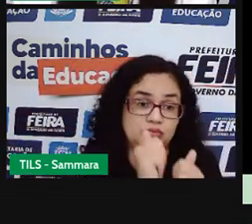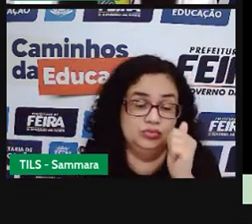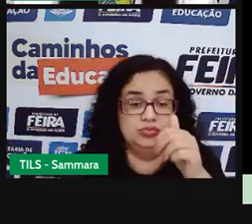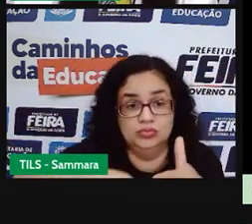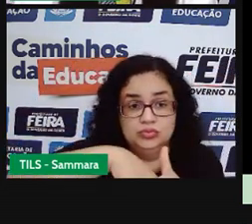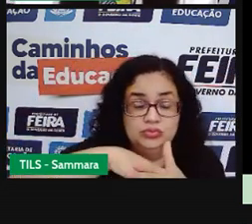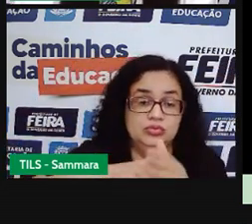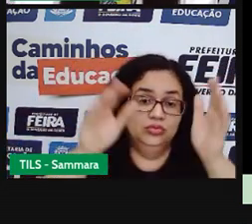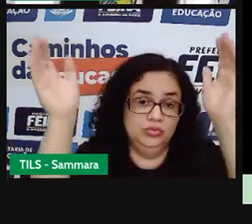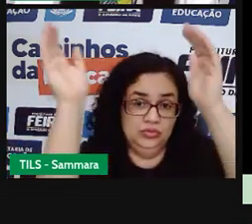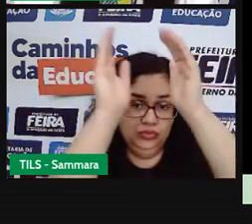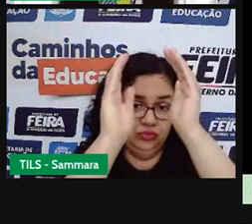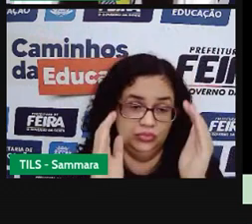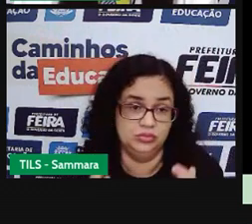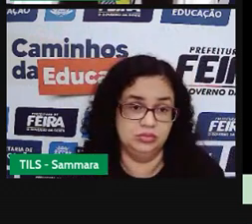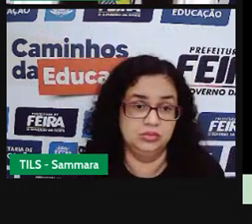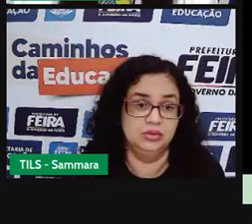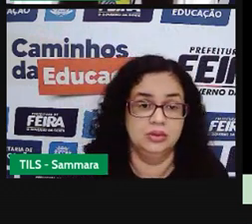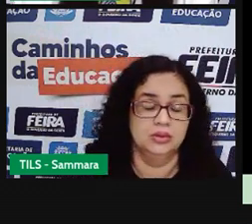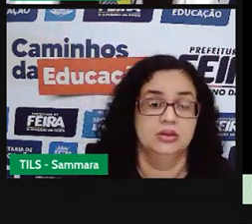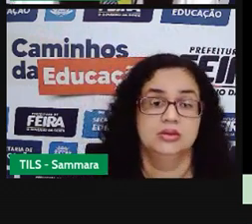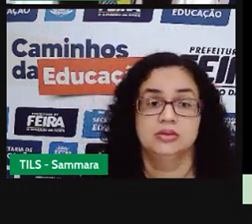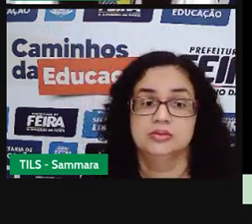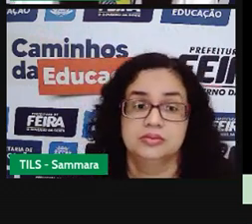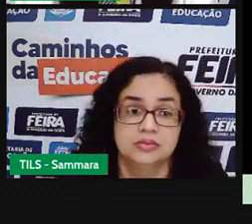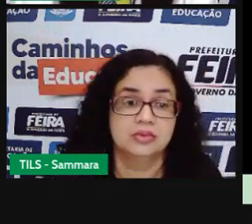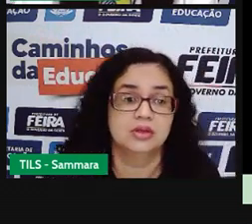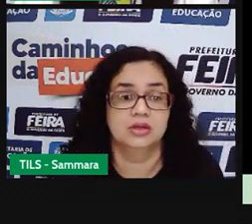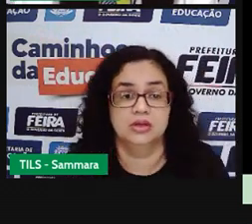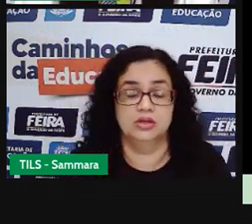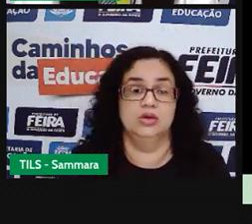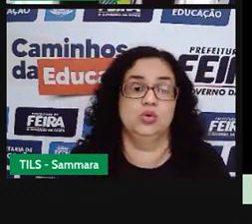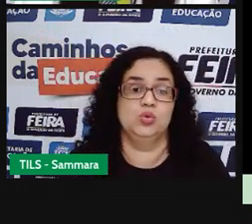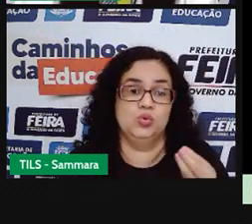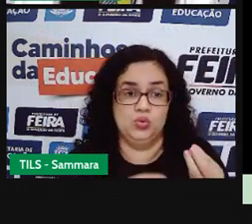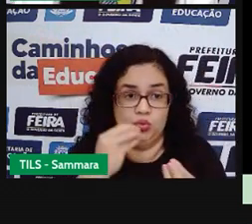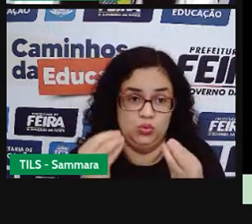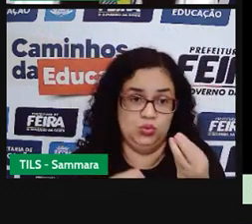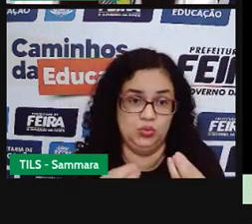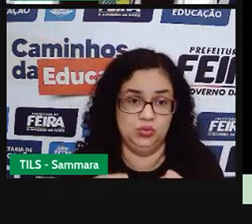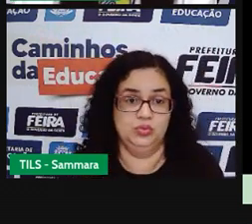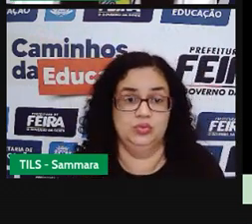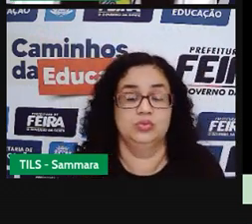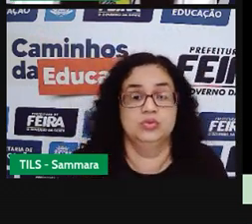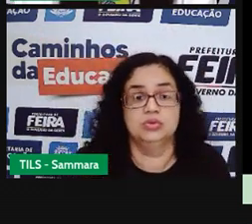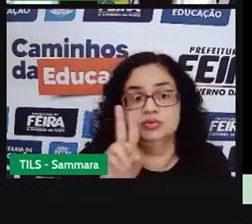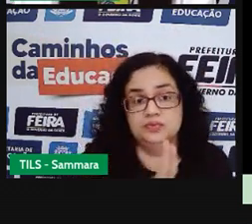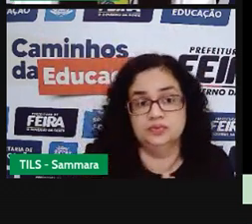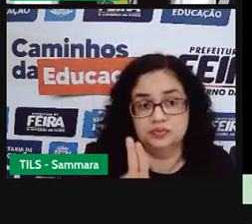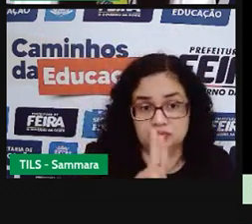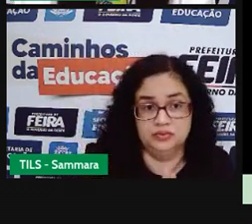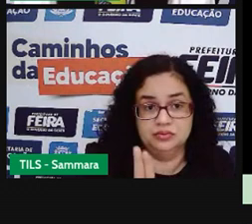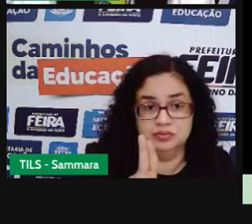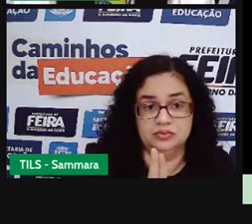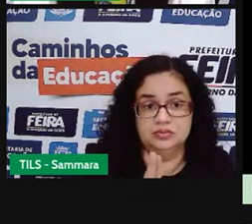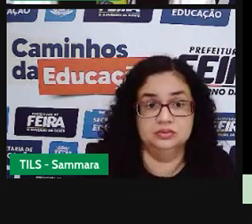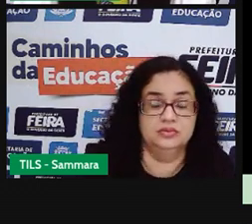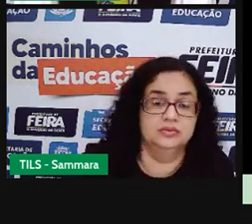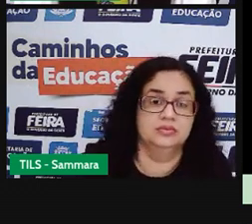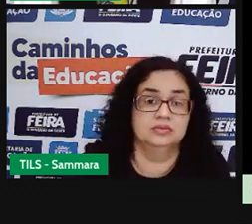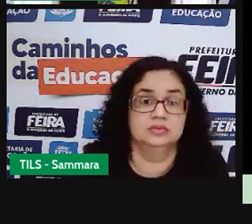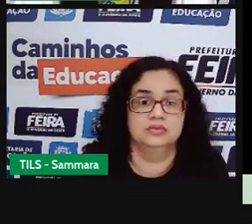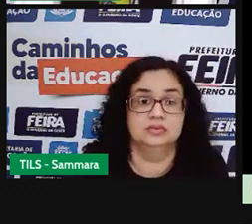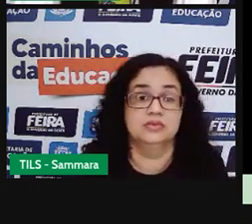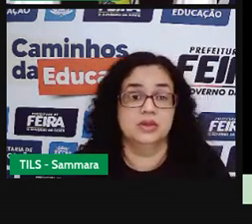formatos também interfere na forma como eles vão ser utilizados e ainda uma voltinha a gente